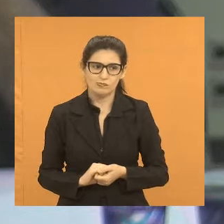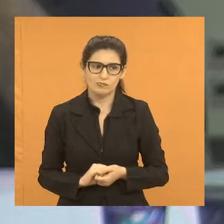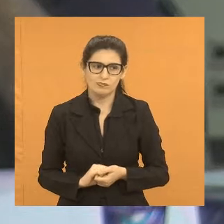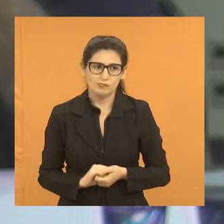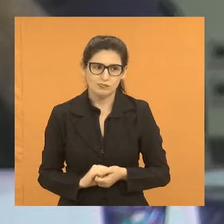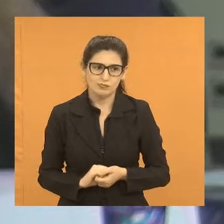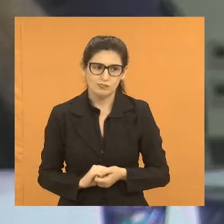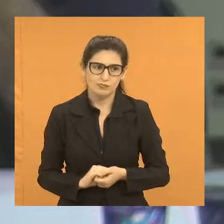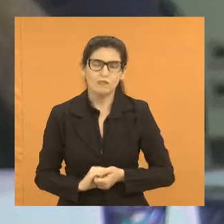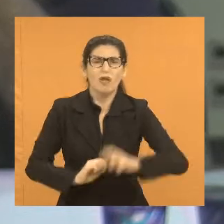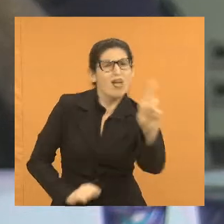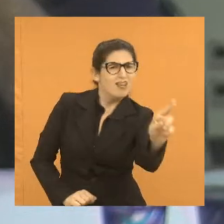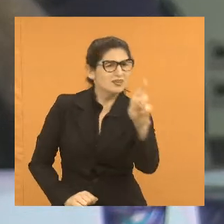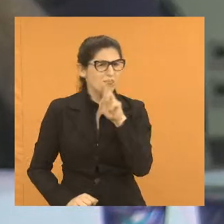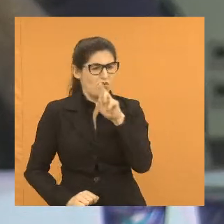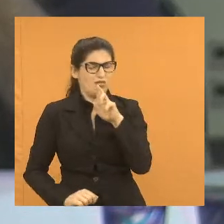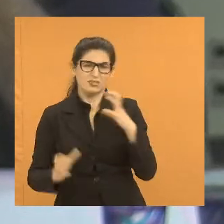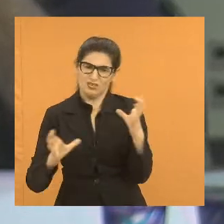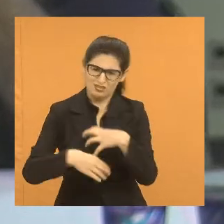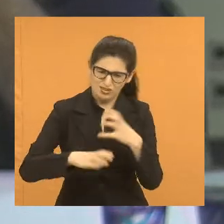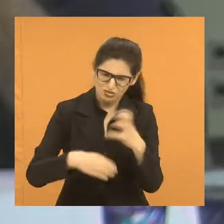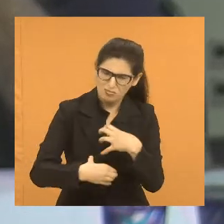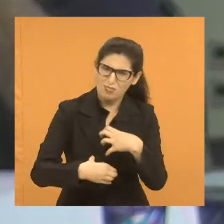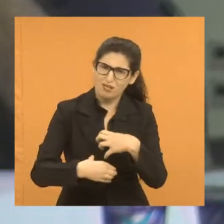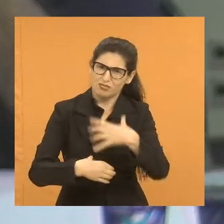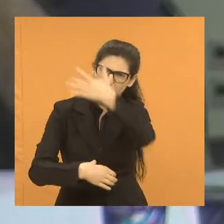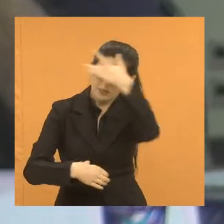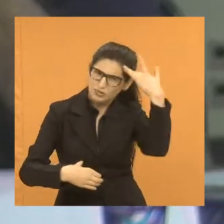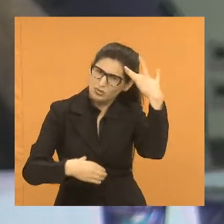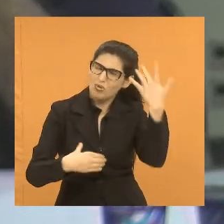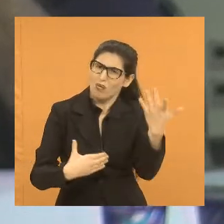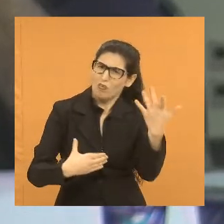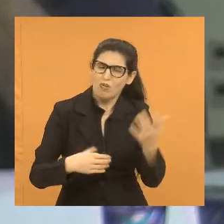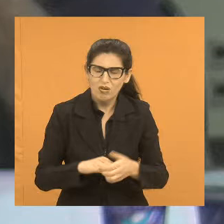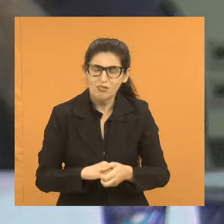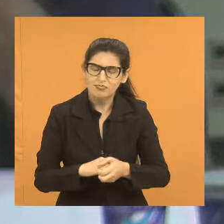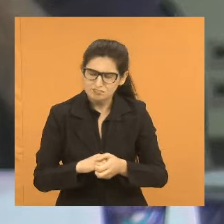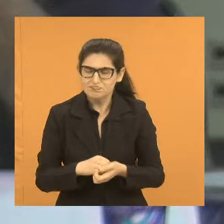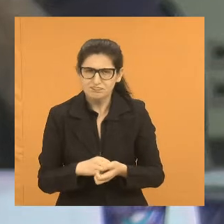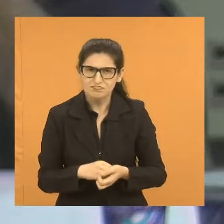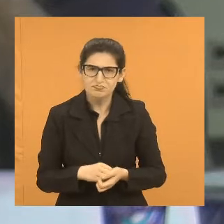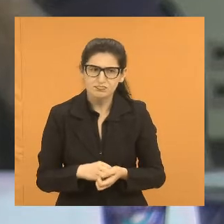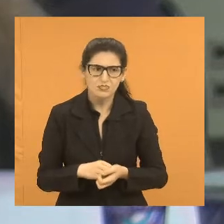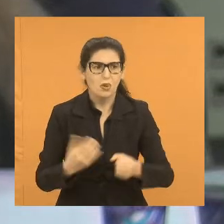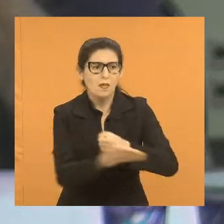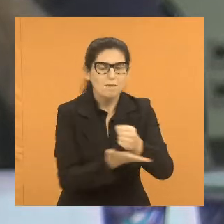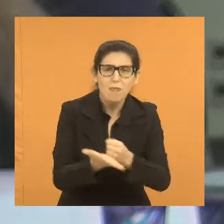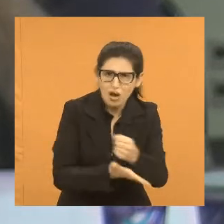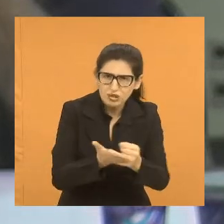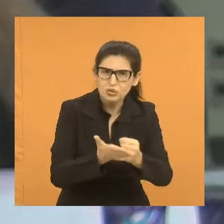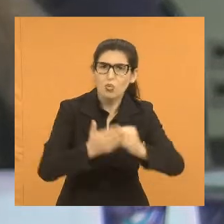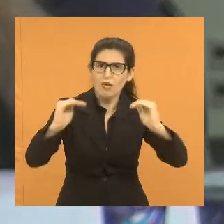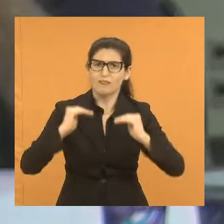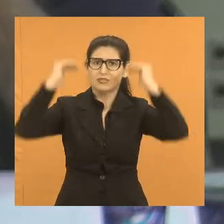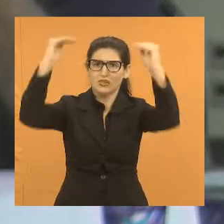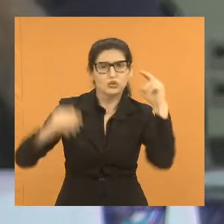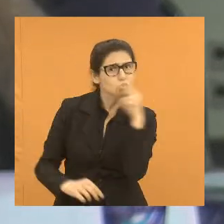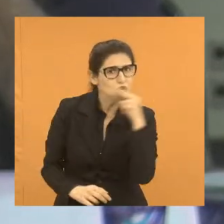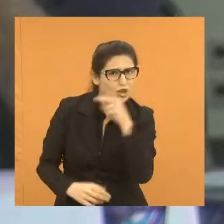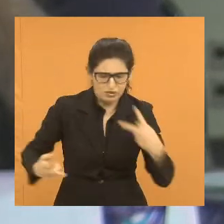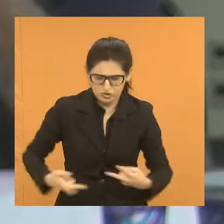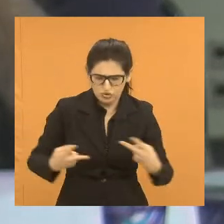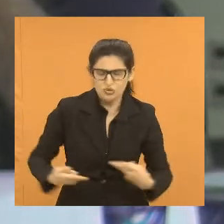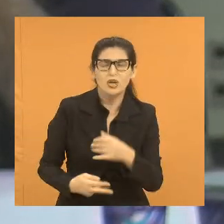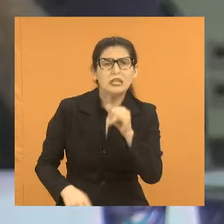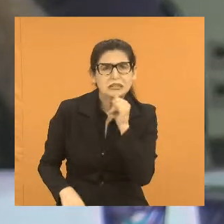aos tempos-resposta de atendimento, nós temos aqui, entre a unidade básica e a unidade avançada, nós